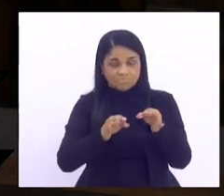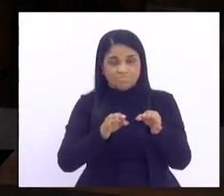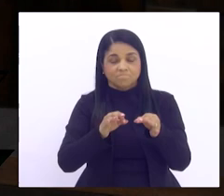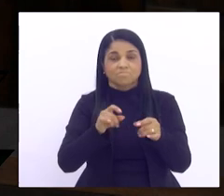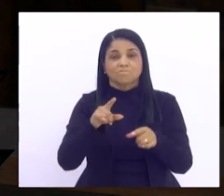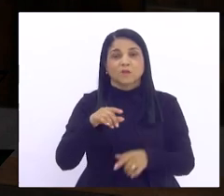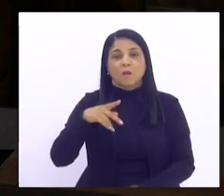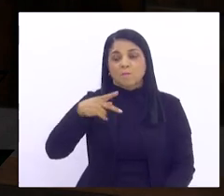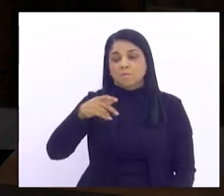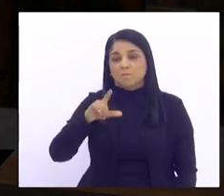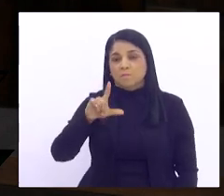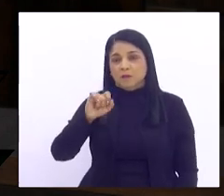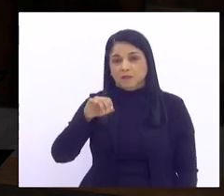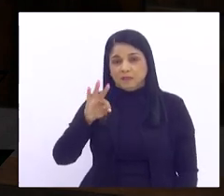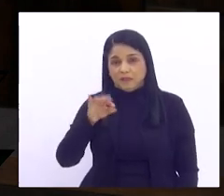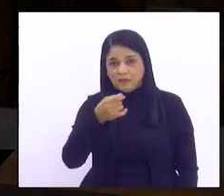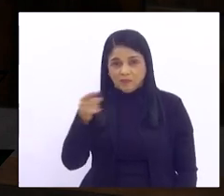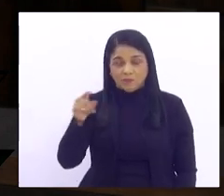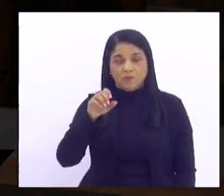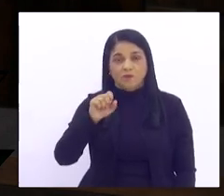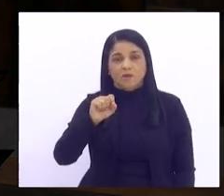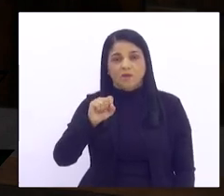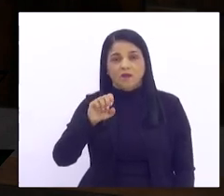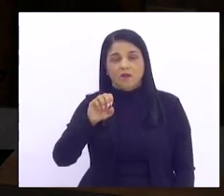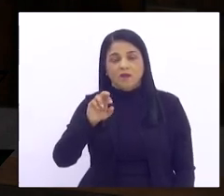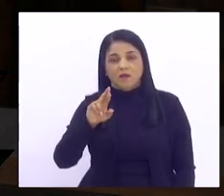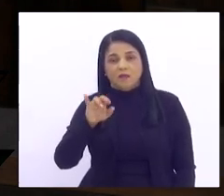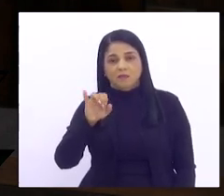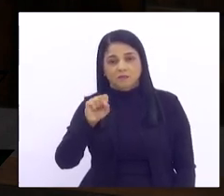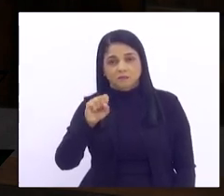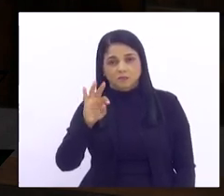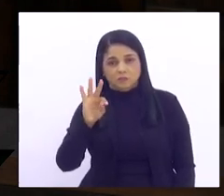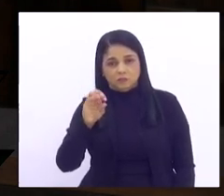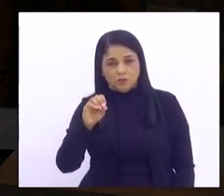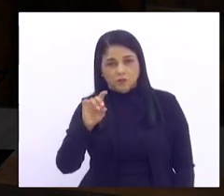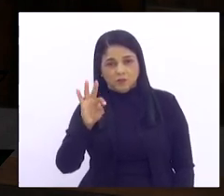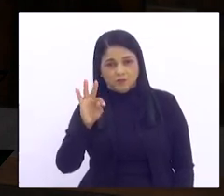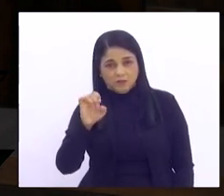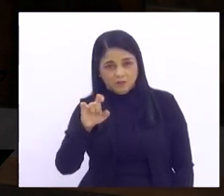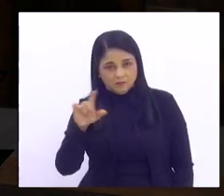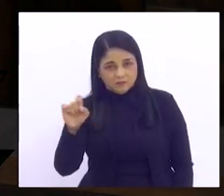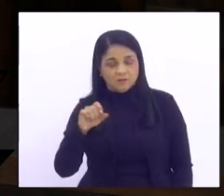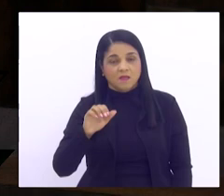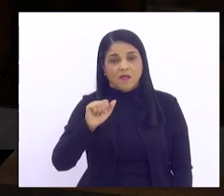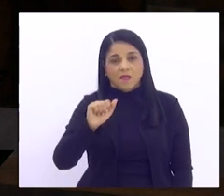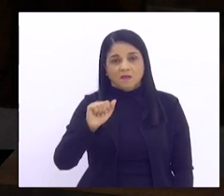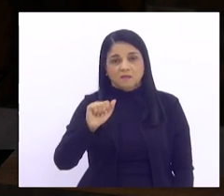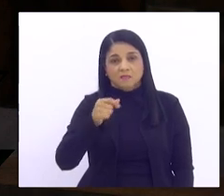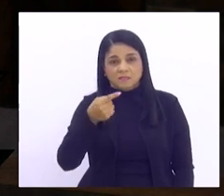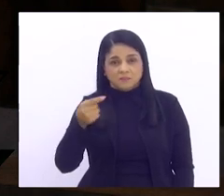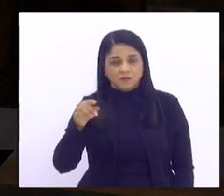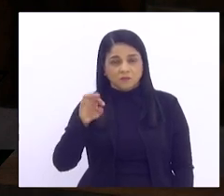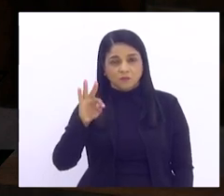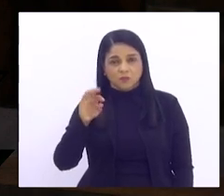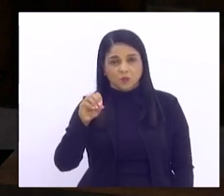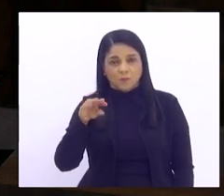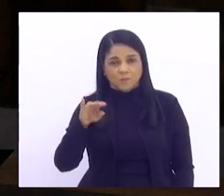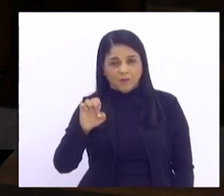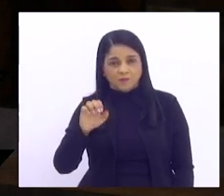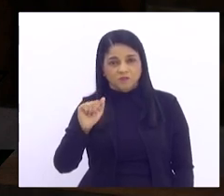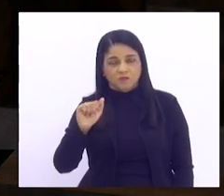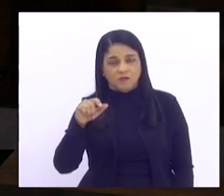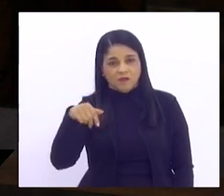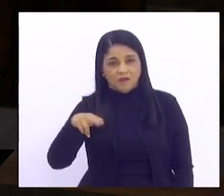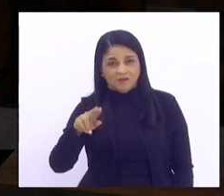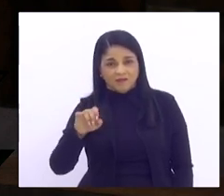Aristóteles, Cícero, São Tomás de Aquino, para todos eles o direito, a coisa justa, é parte